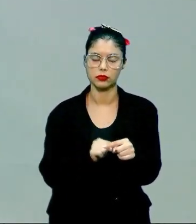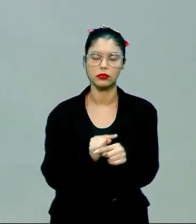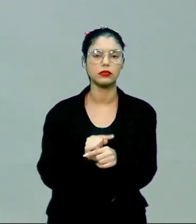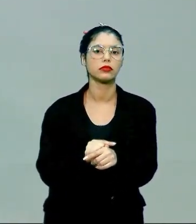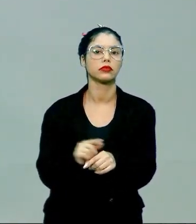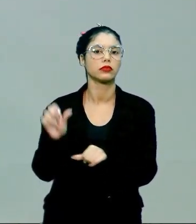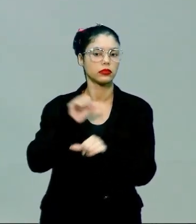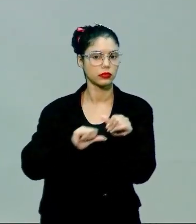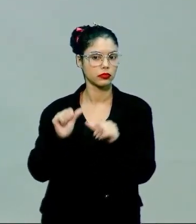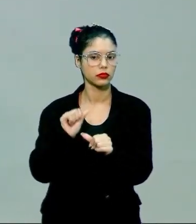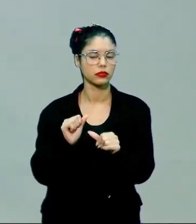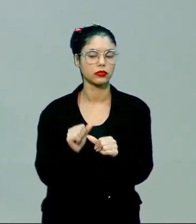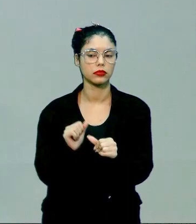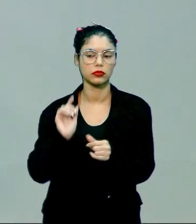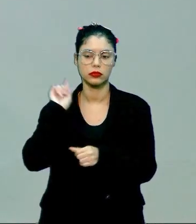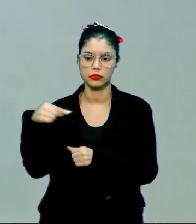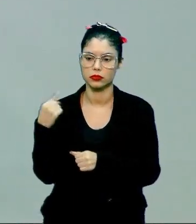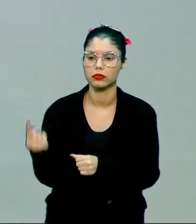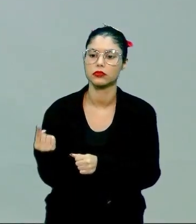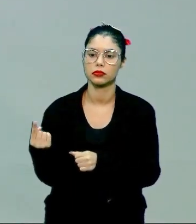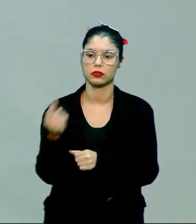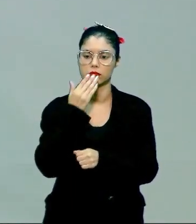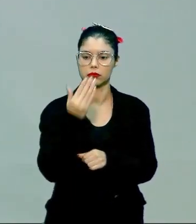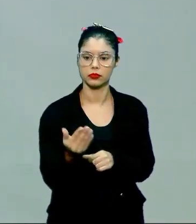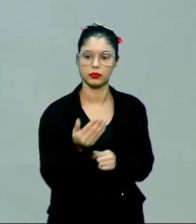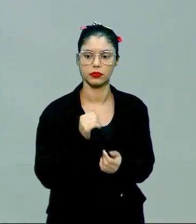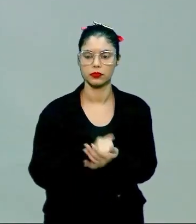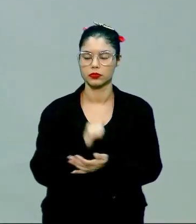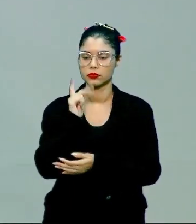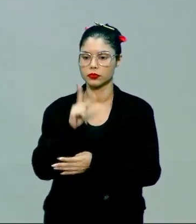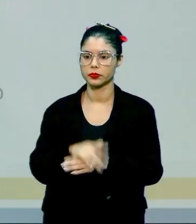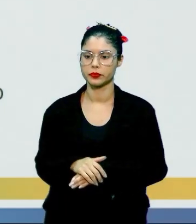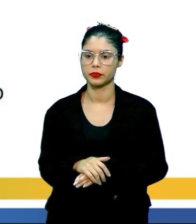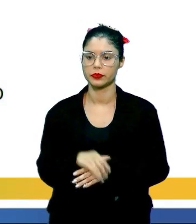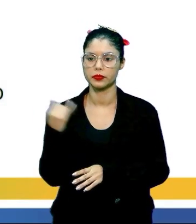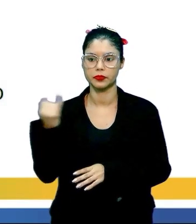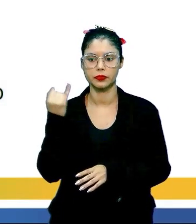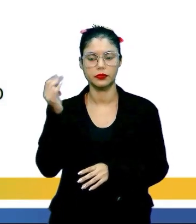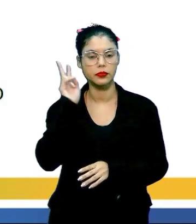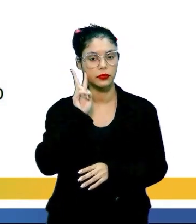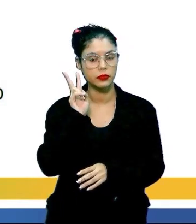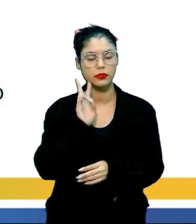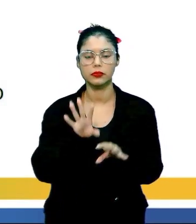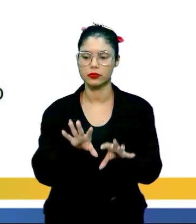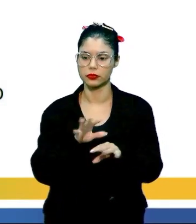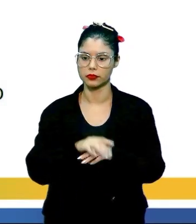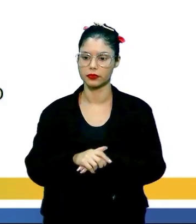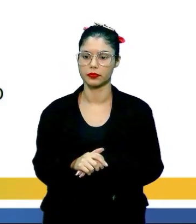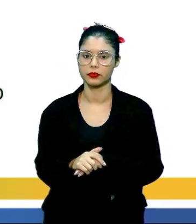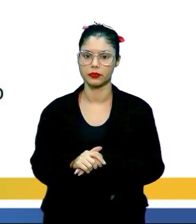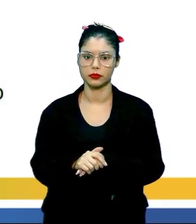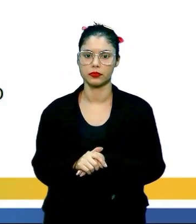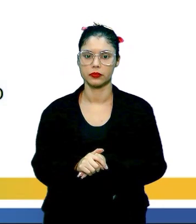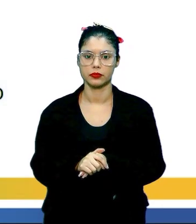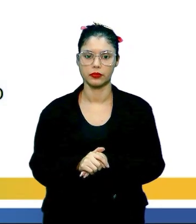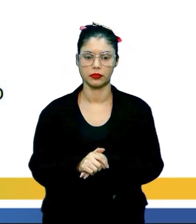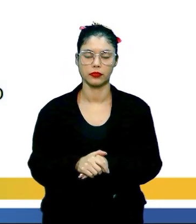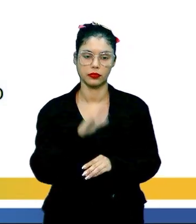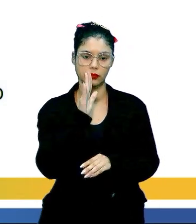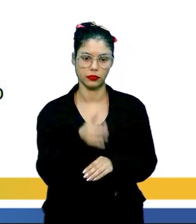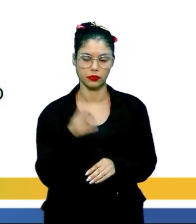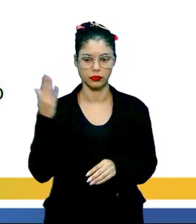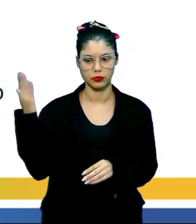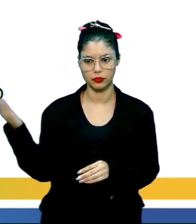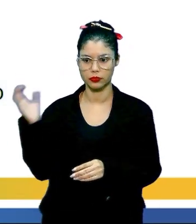o posterior, que é o que vem depois, pelo que vem antes, ok? Então é importante que você não confunda, tá? Já